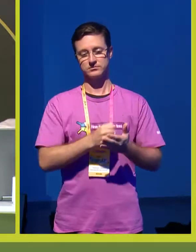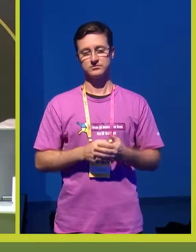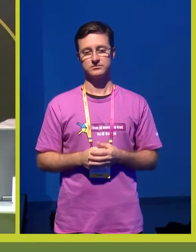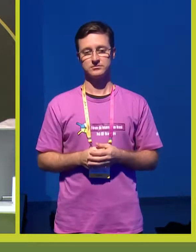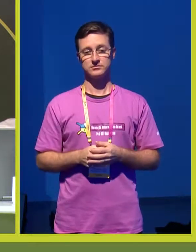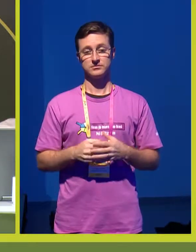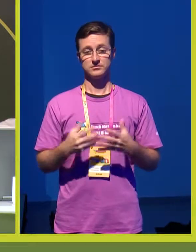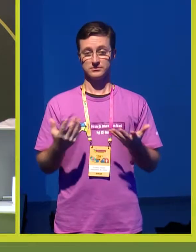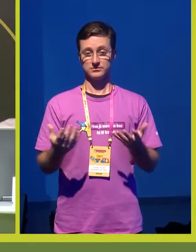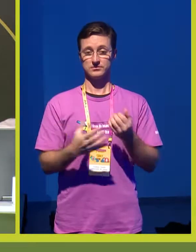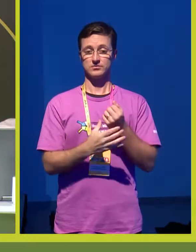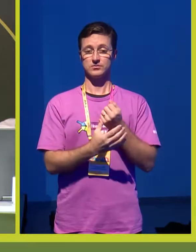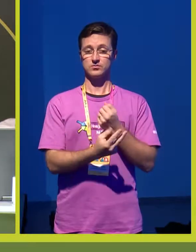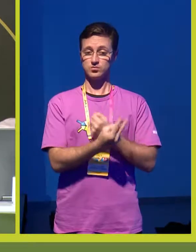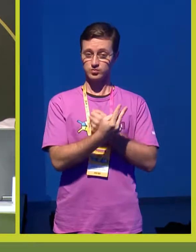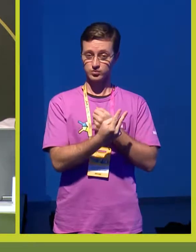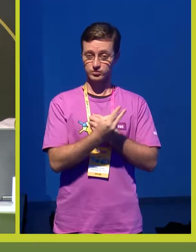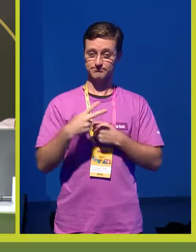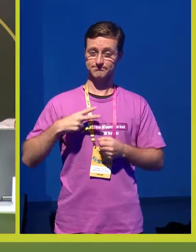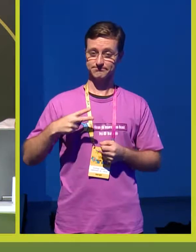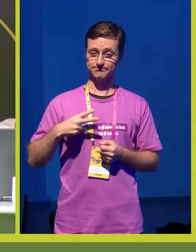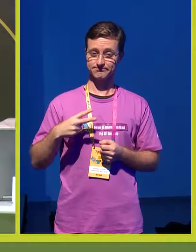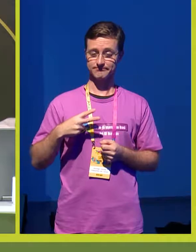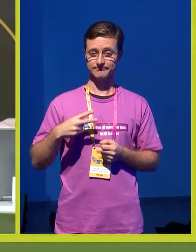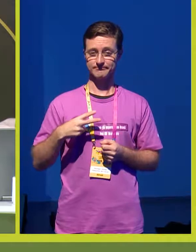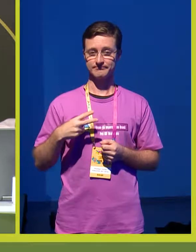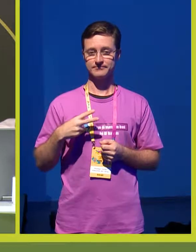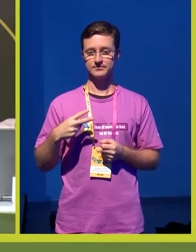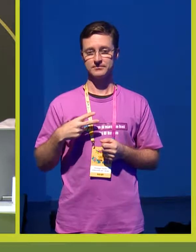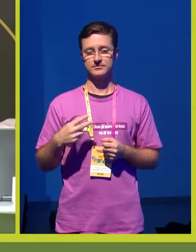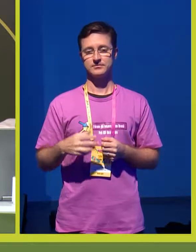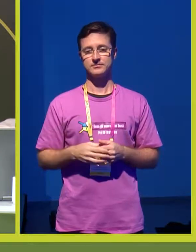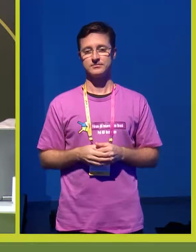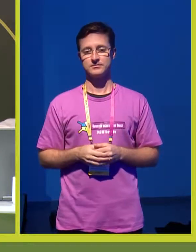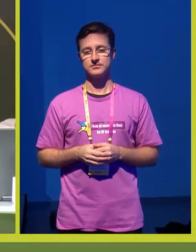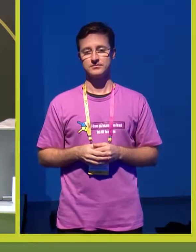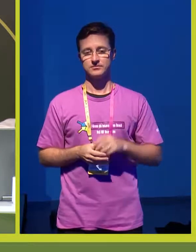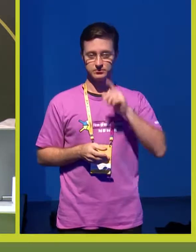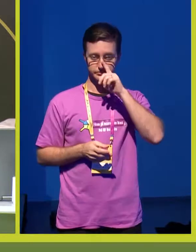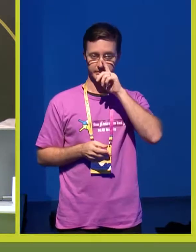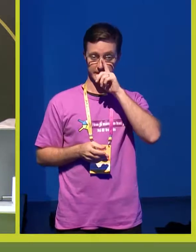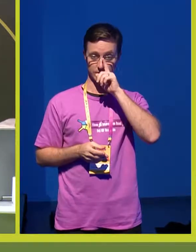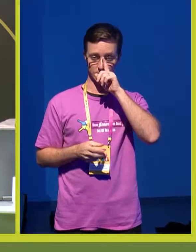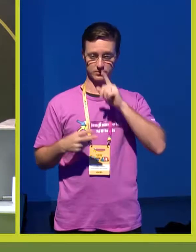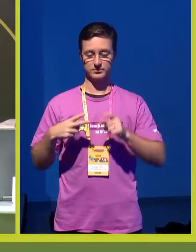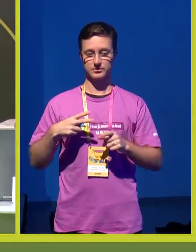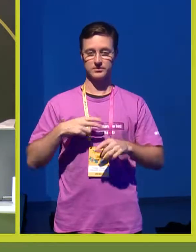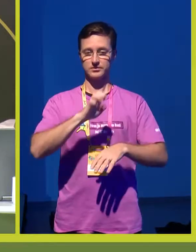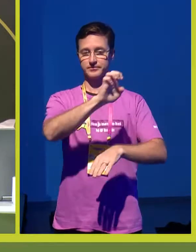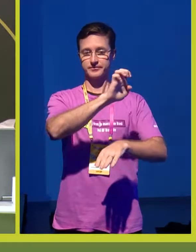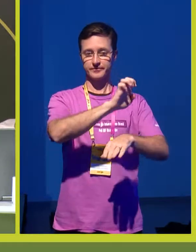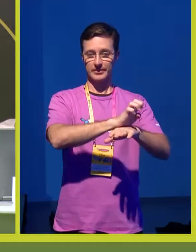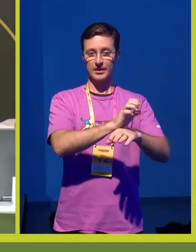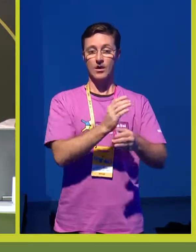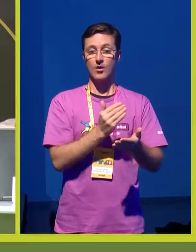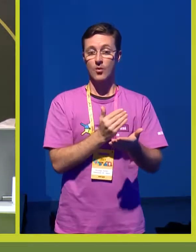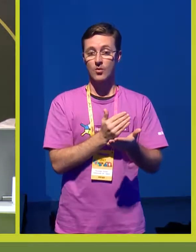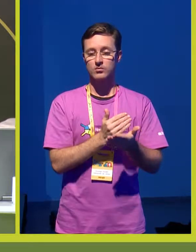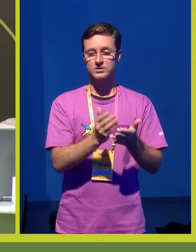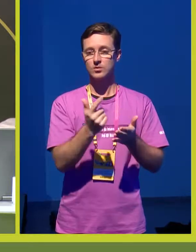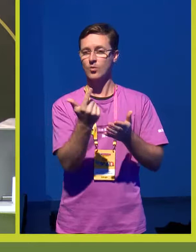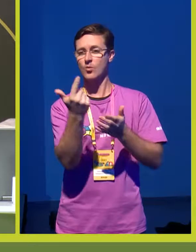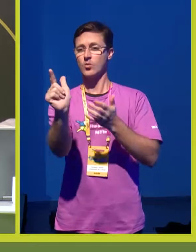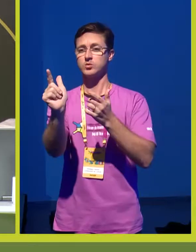privacidade nesse panorama, me parece, surge na medida em que os estados começaram a coletar outros dados